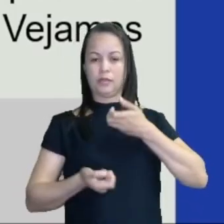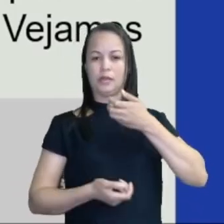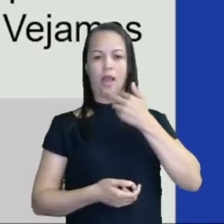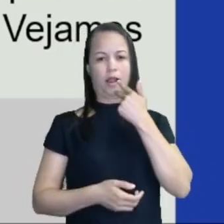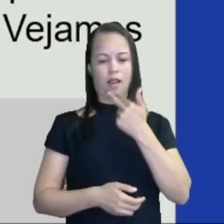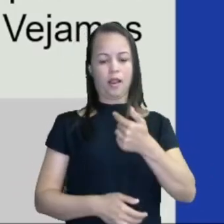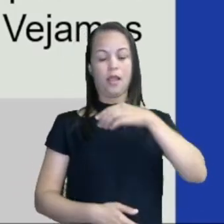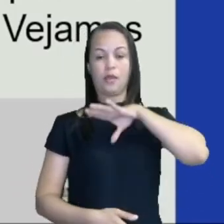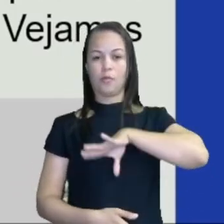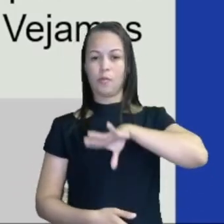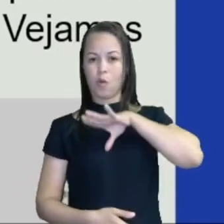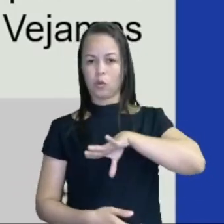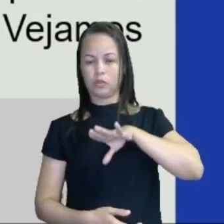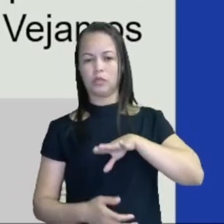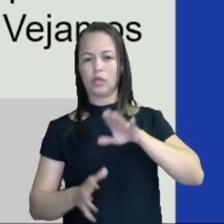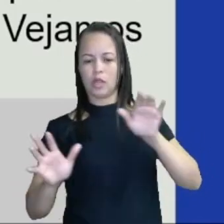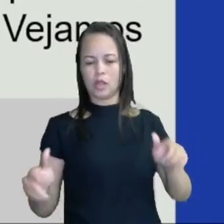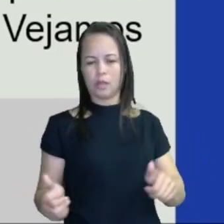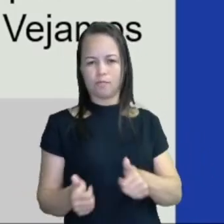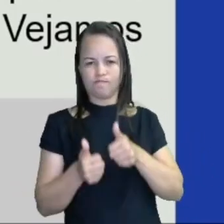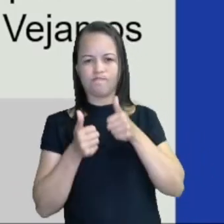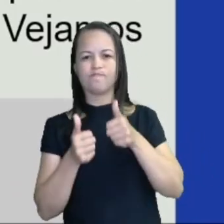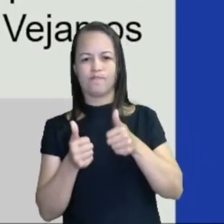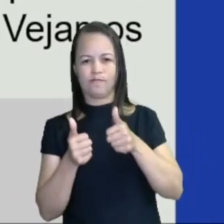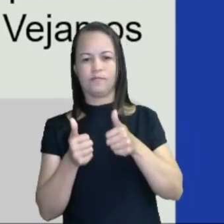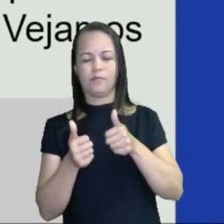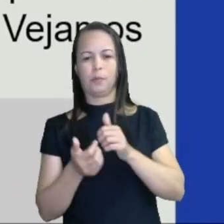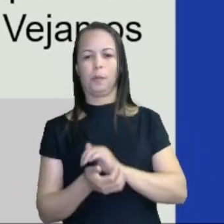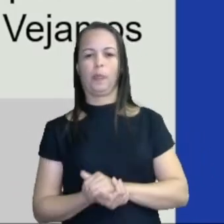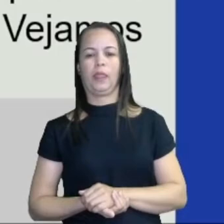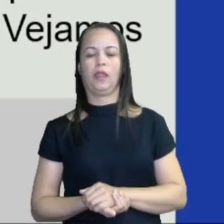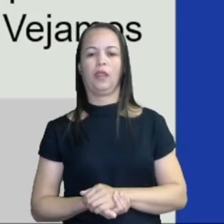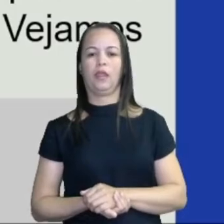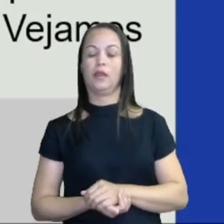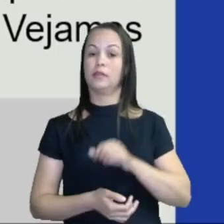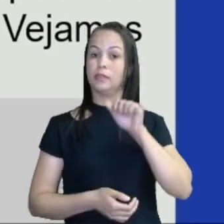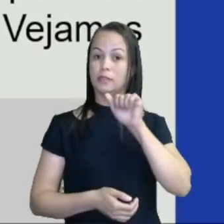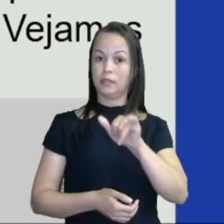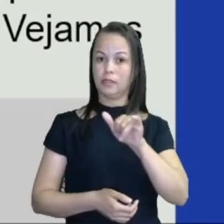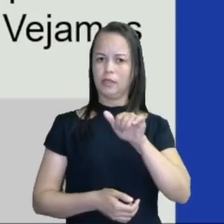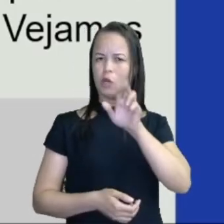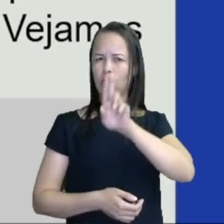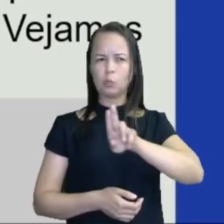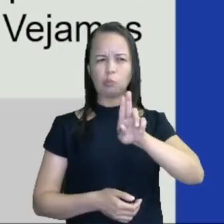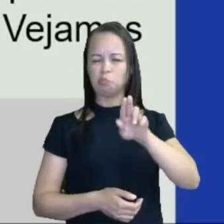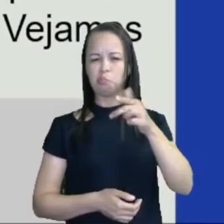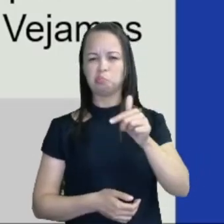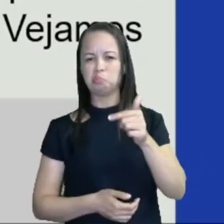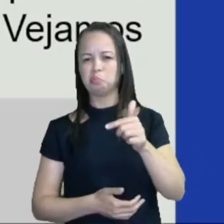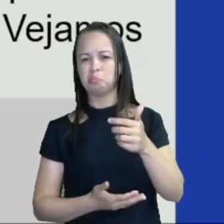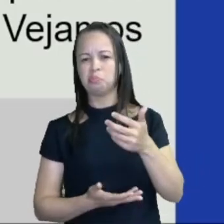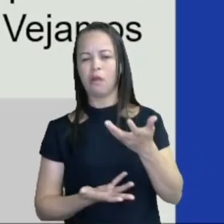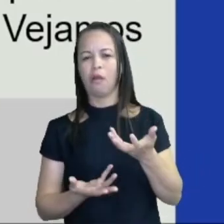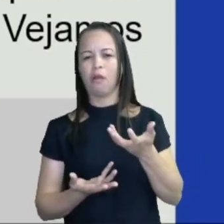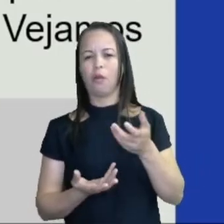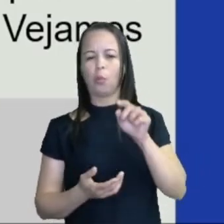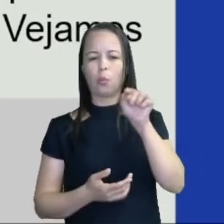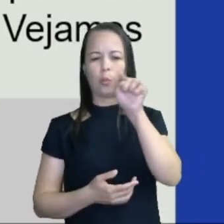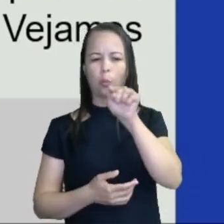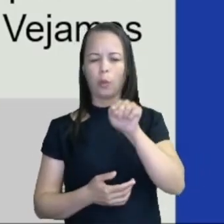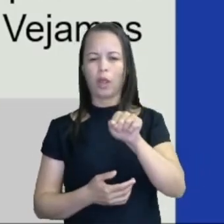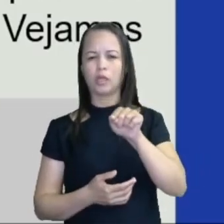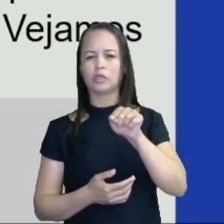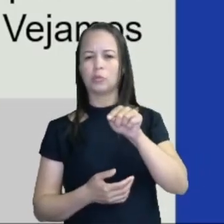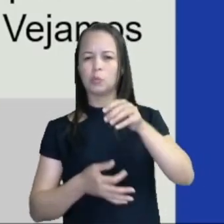portuguesa sempre de melhor modo. Se eu não utilizar os sinais de pontuação de